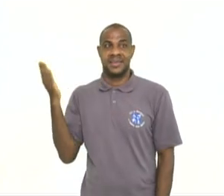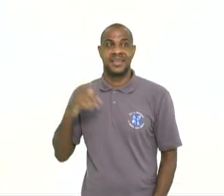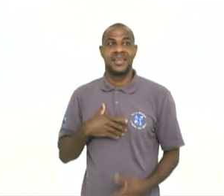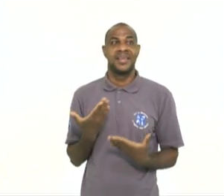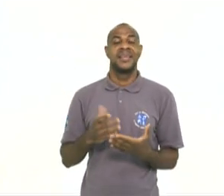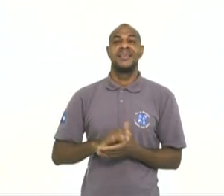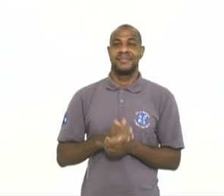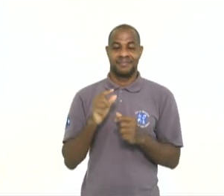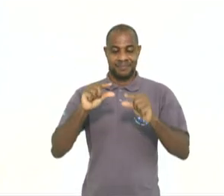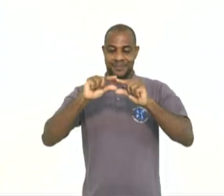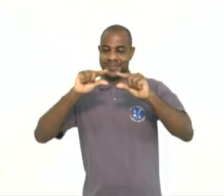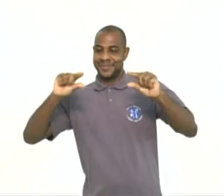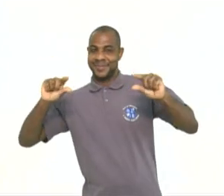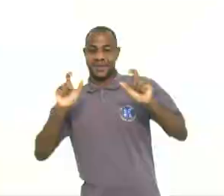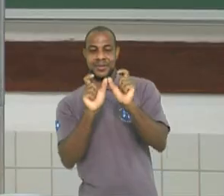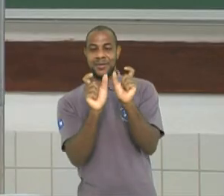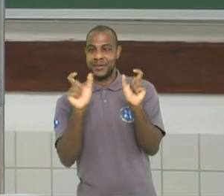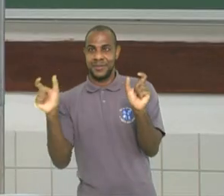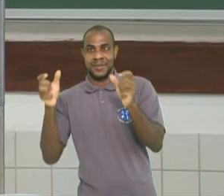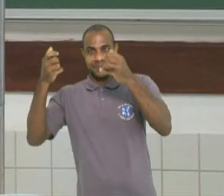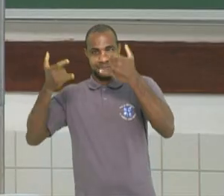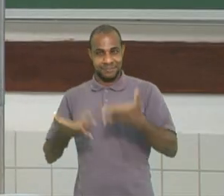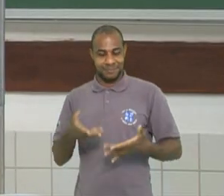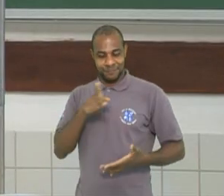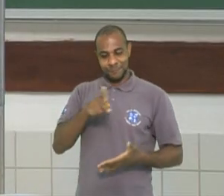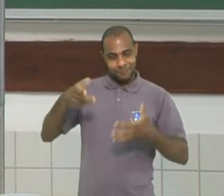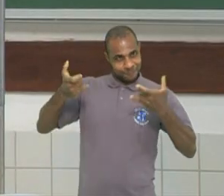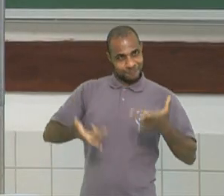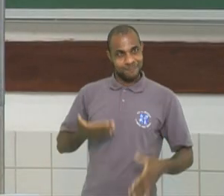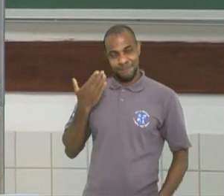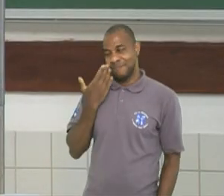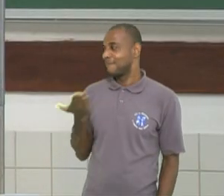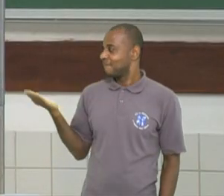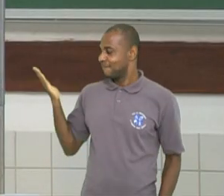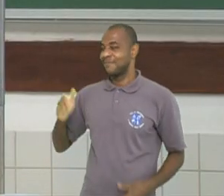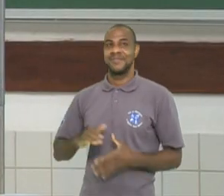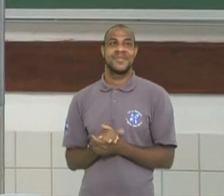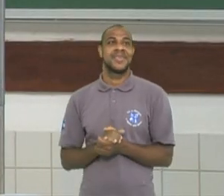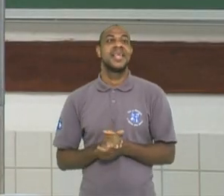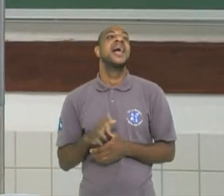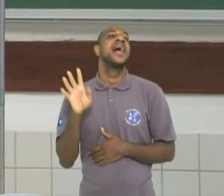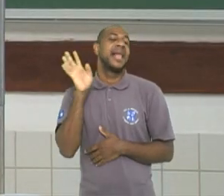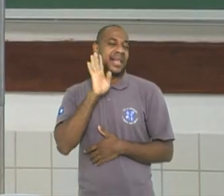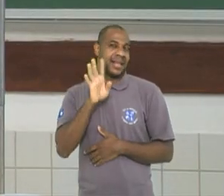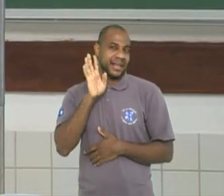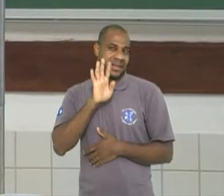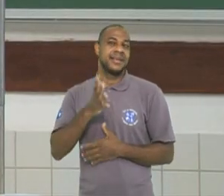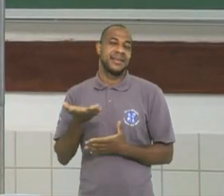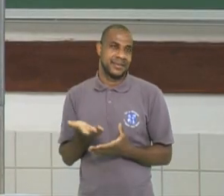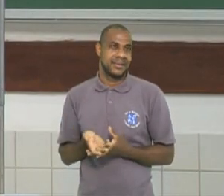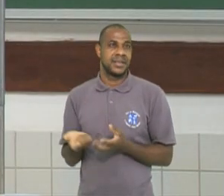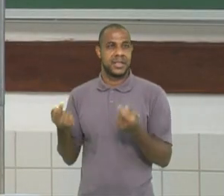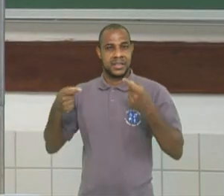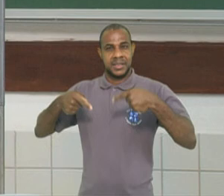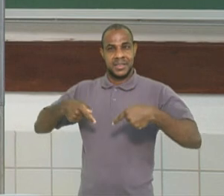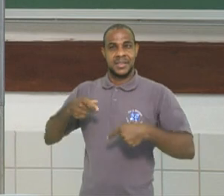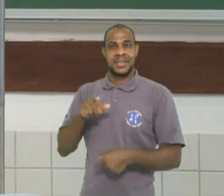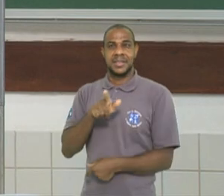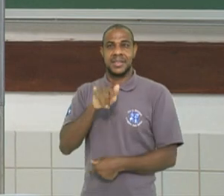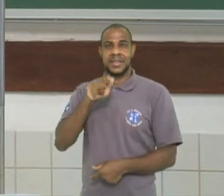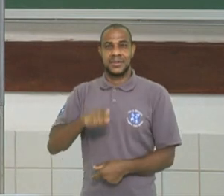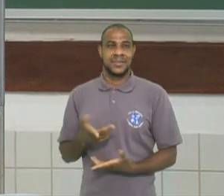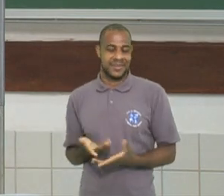tirinha Cartoon Comics e mangás pessoal Olha que legal é bem bacana esses que a gente realmente ver se a gente mesmo usou esse a gente